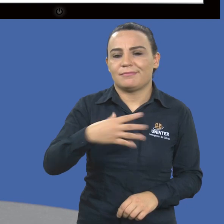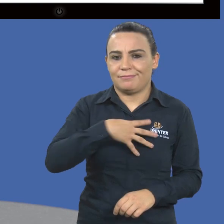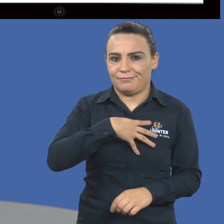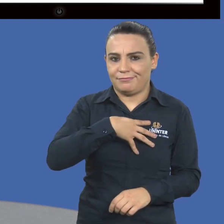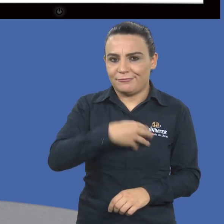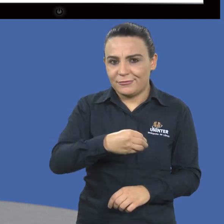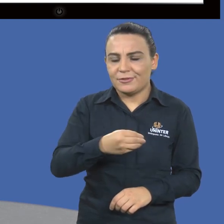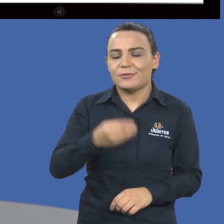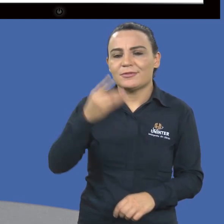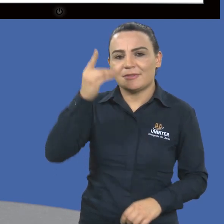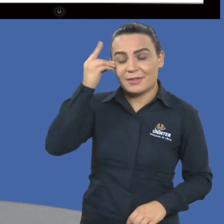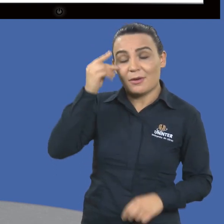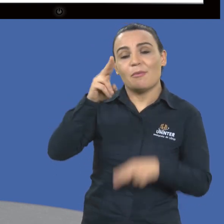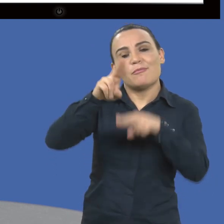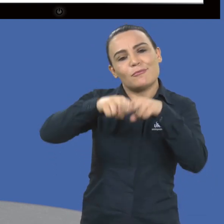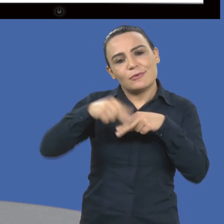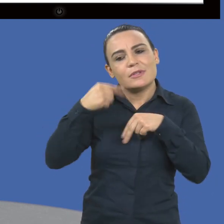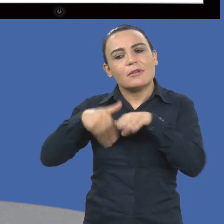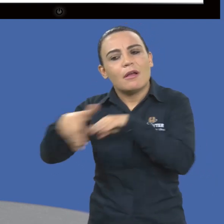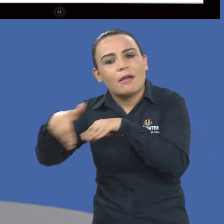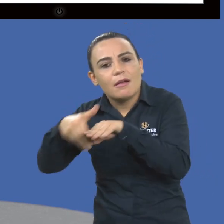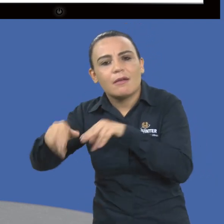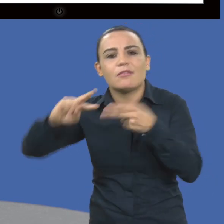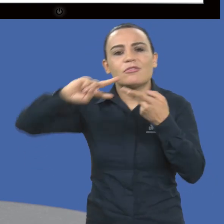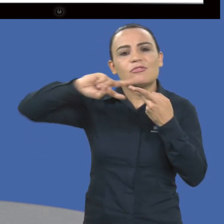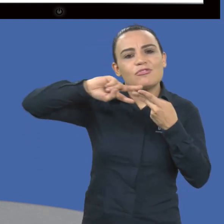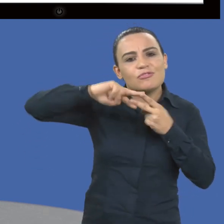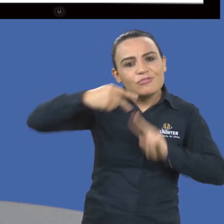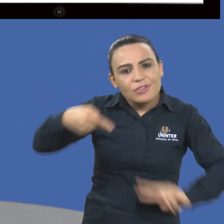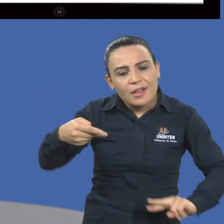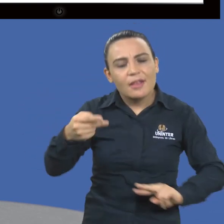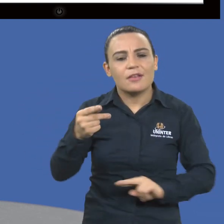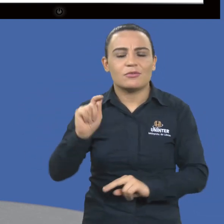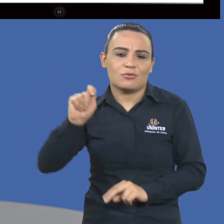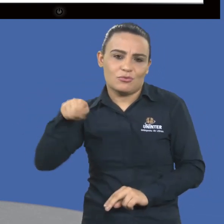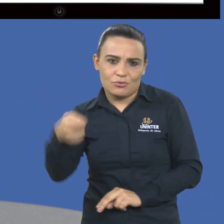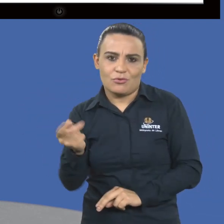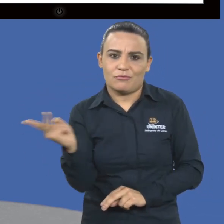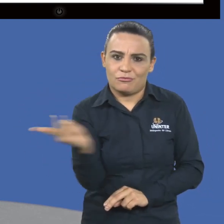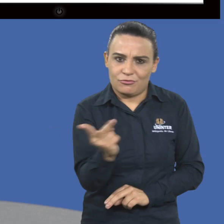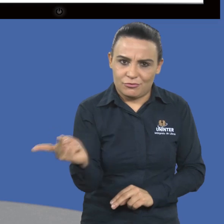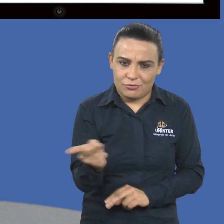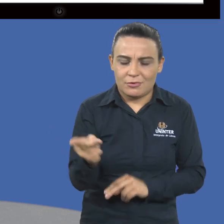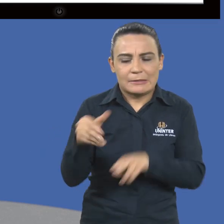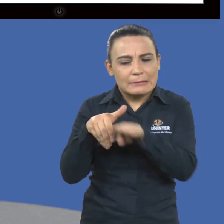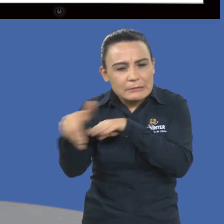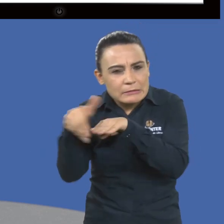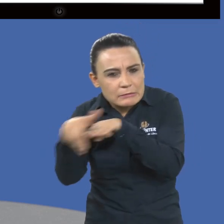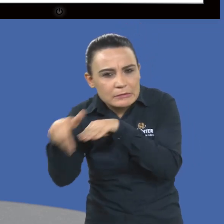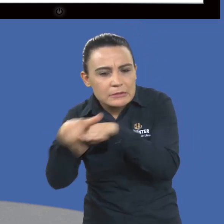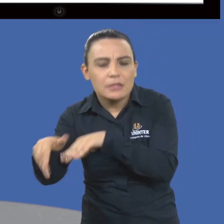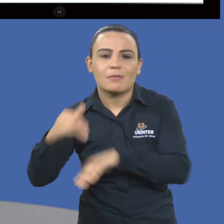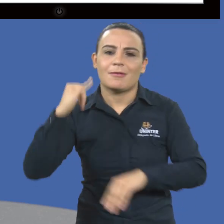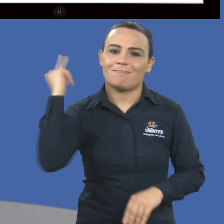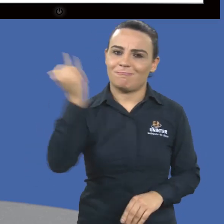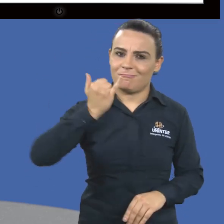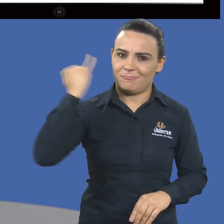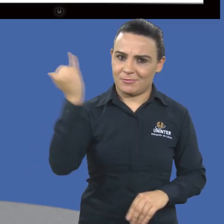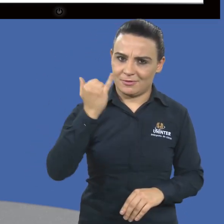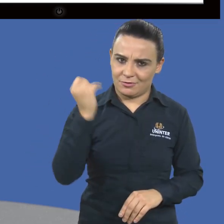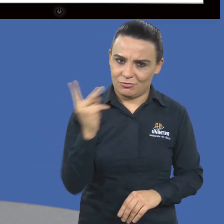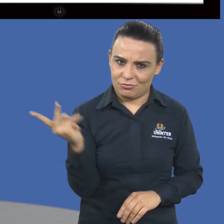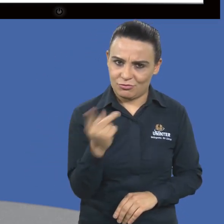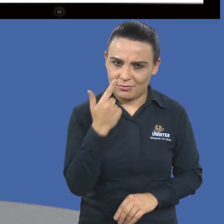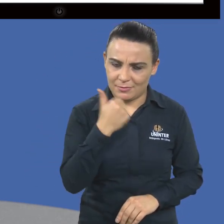é importante o aconselhamento genético e o esclarecimento sobre essas questões a esses pais.